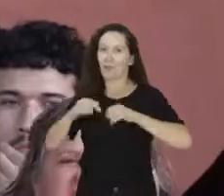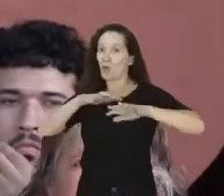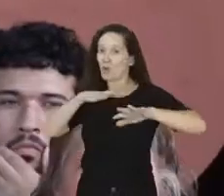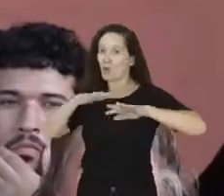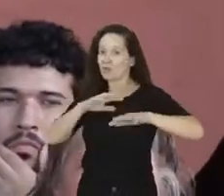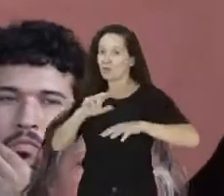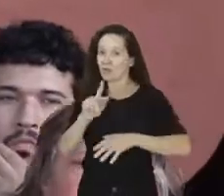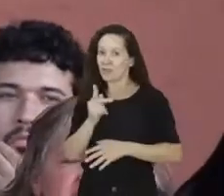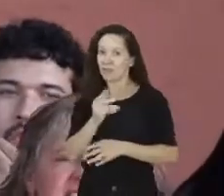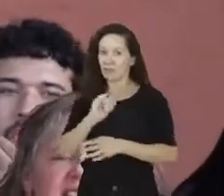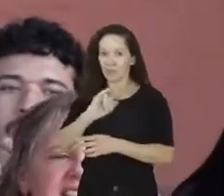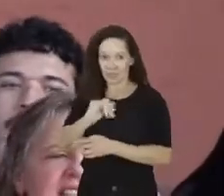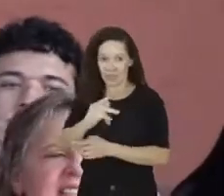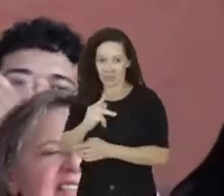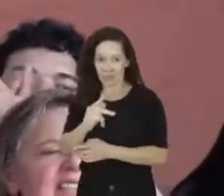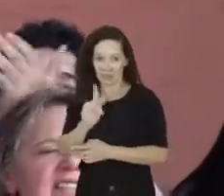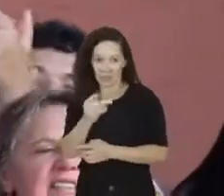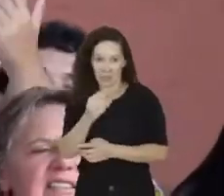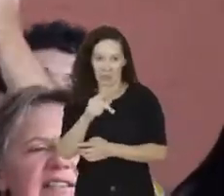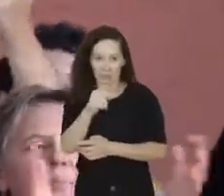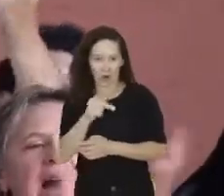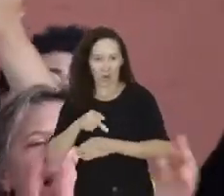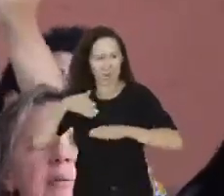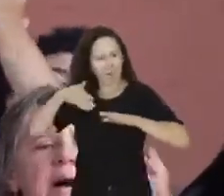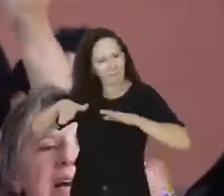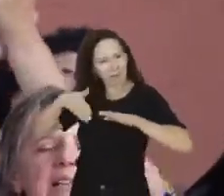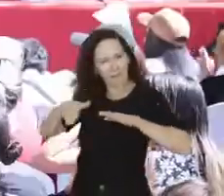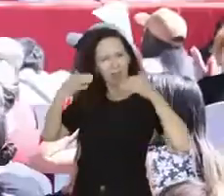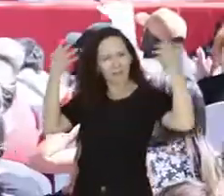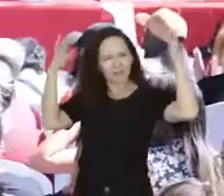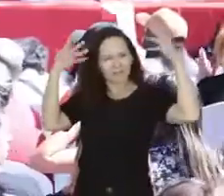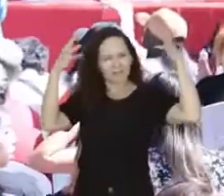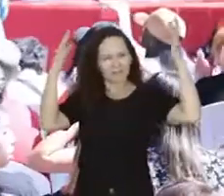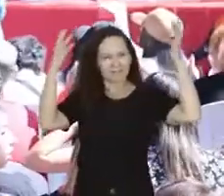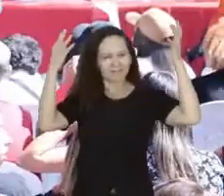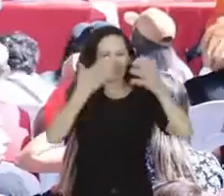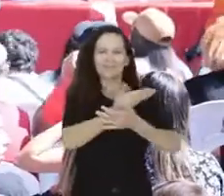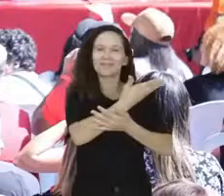Negro Lipão. Palmas, palmas, palmas.